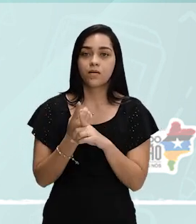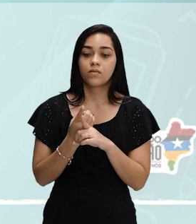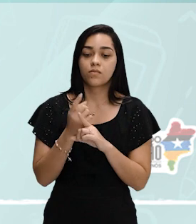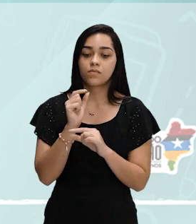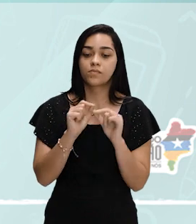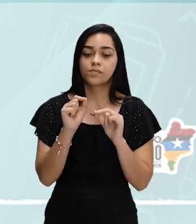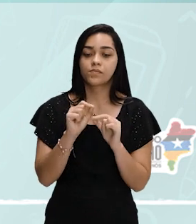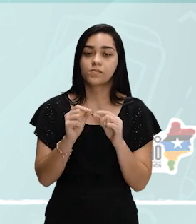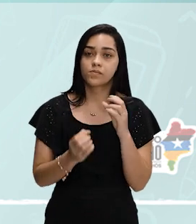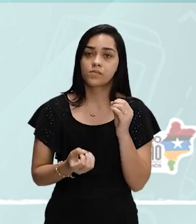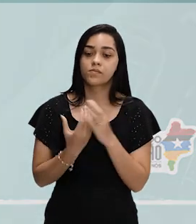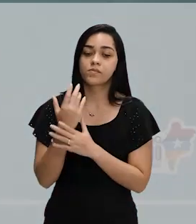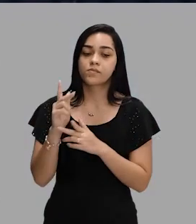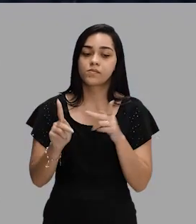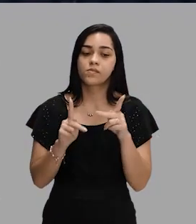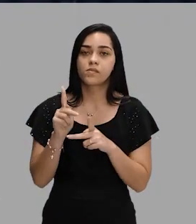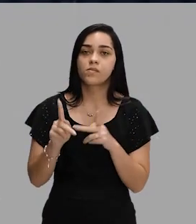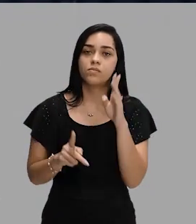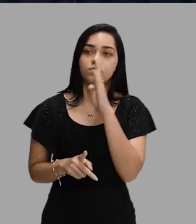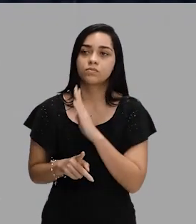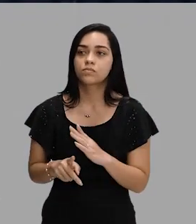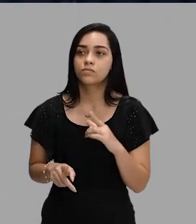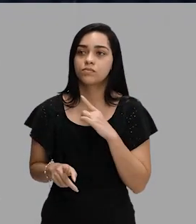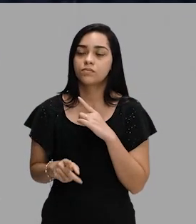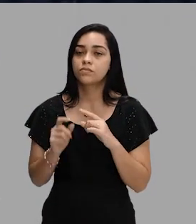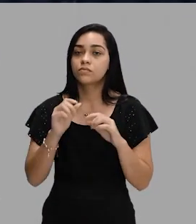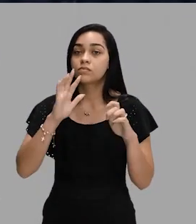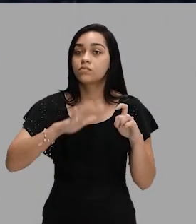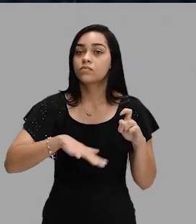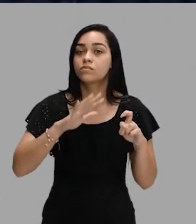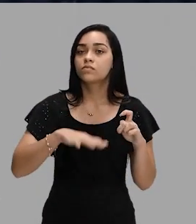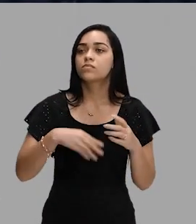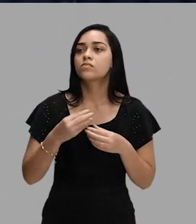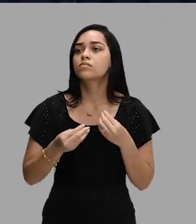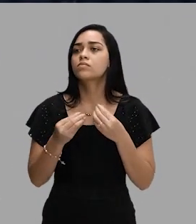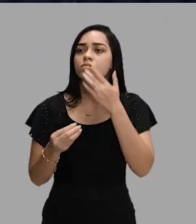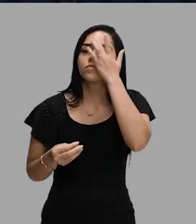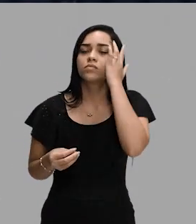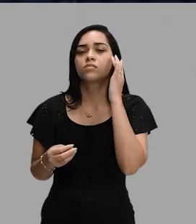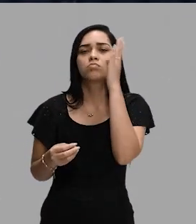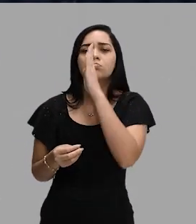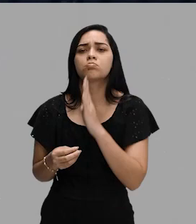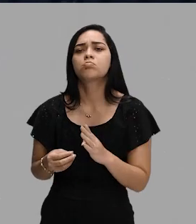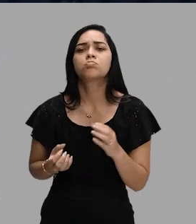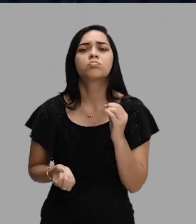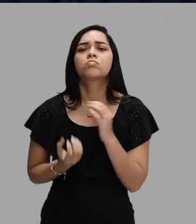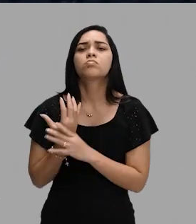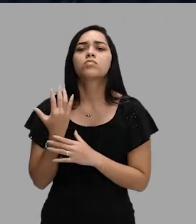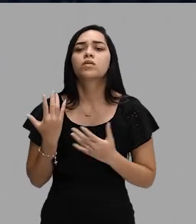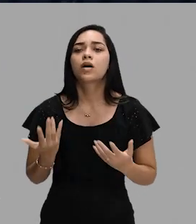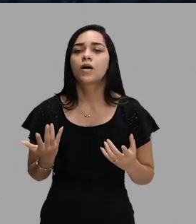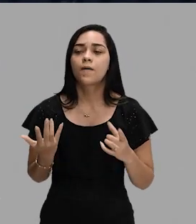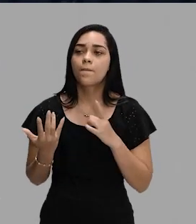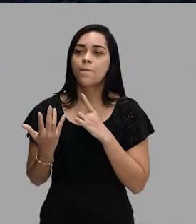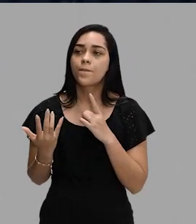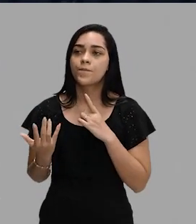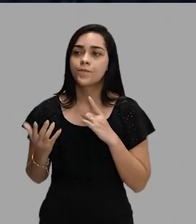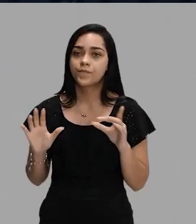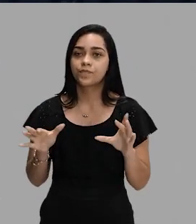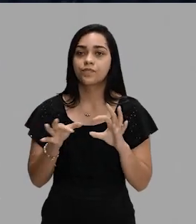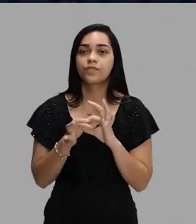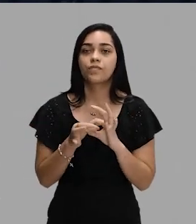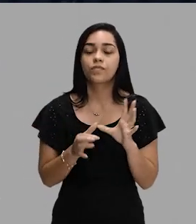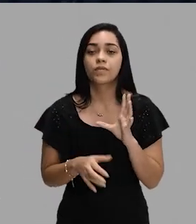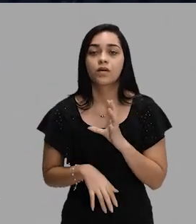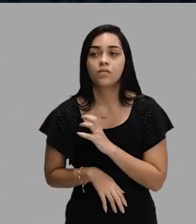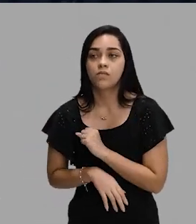gerado o povo brasileiro. Então aqui a gente já tem uma questão de lenda. Como que o povo brasileiro foi criado? A partir do enlace